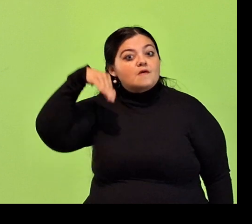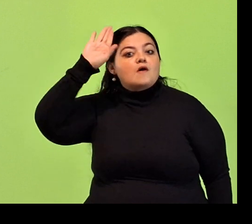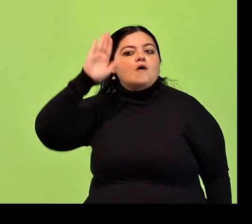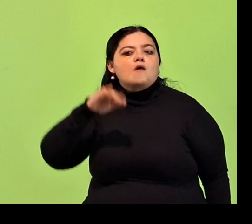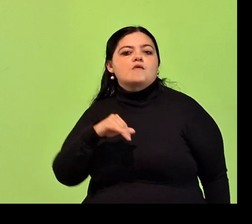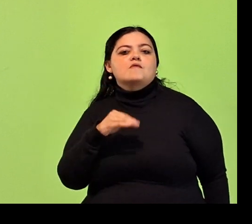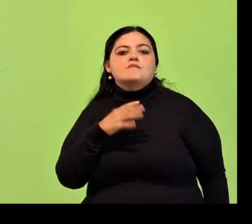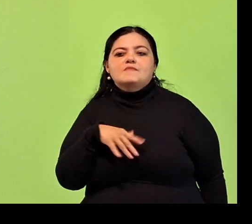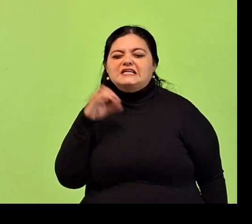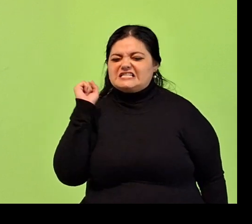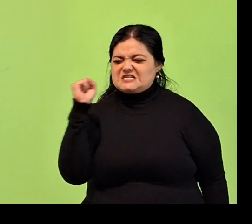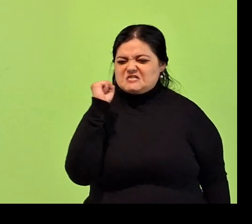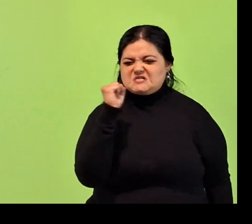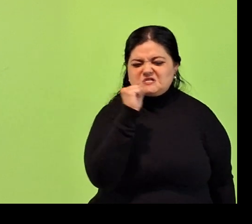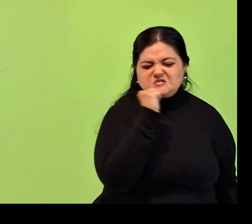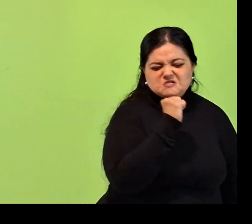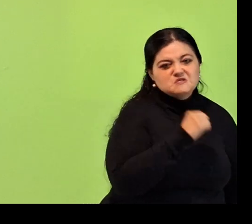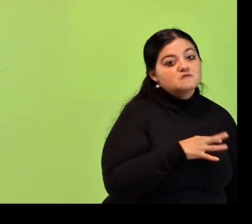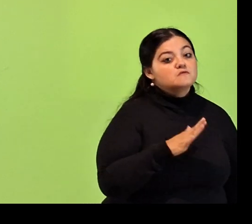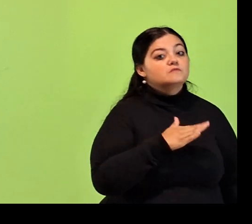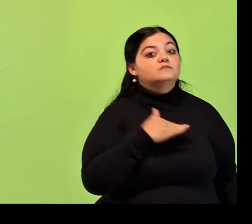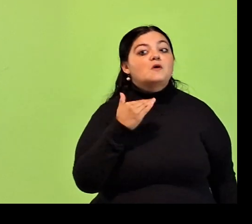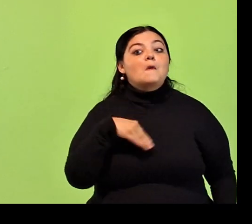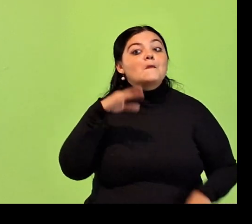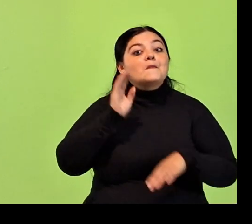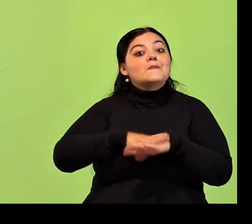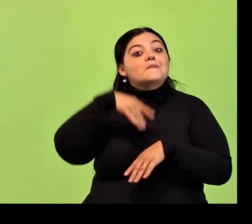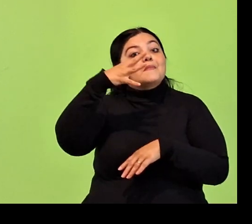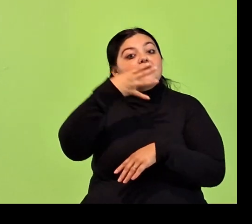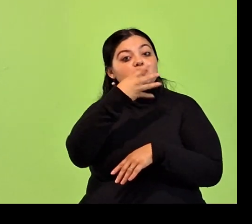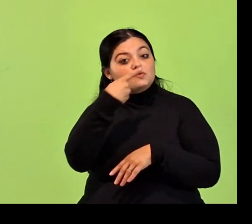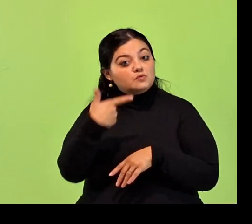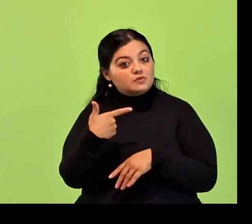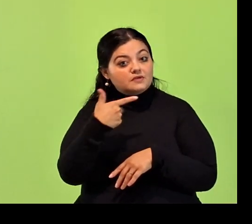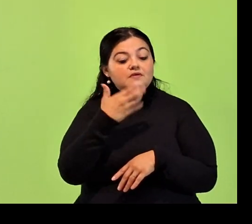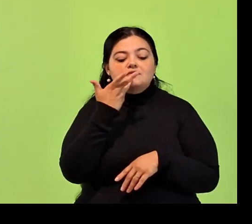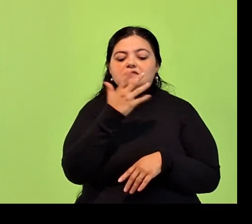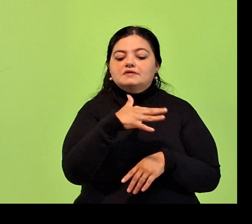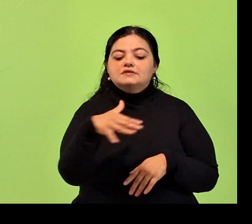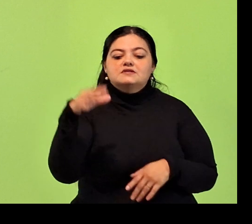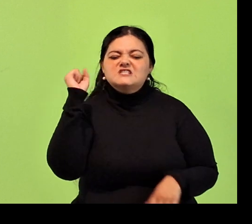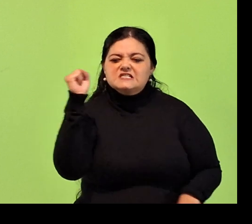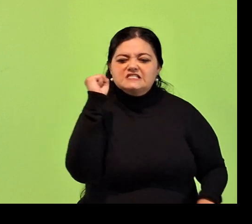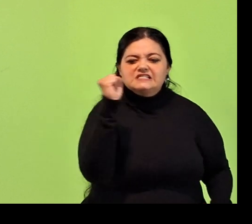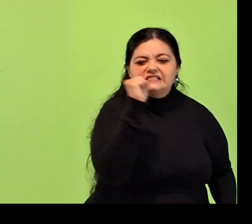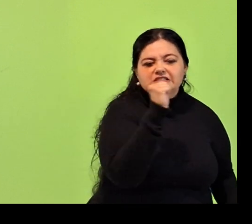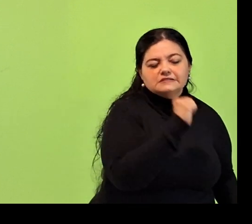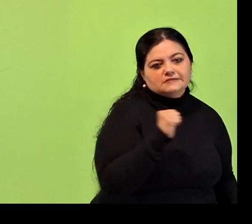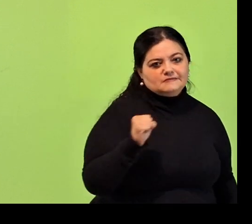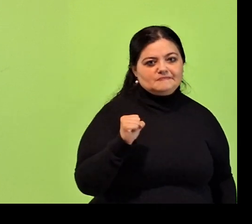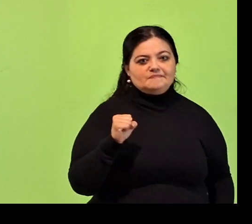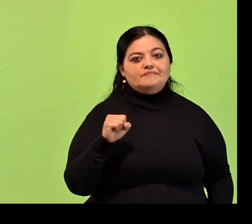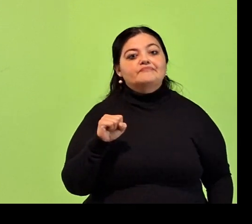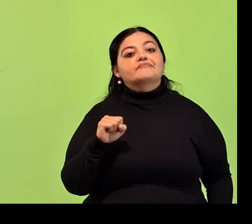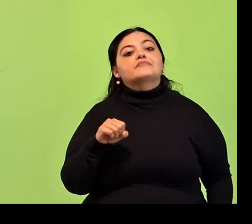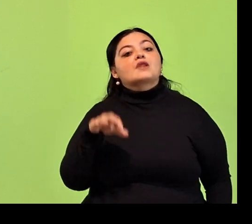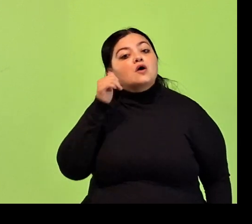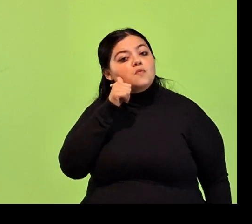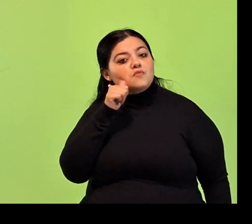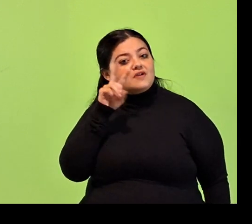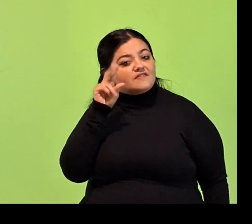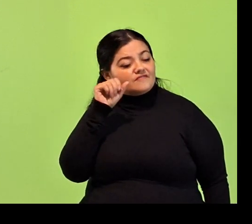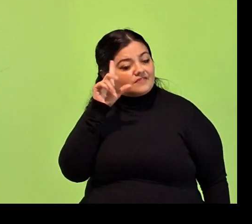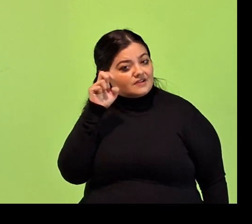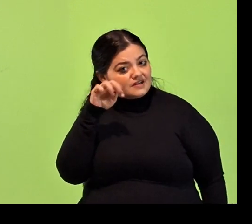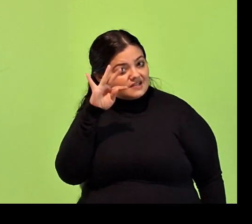do Brasil, que teria matado mais de 42 crianças. Valentina respondeu